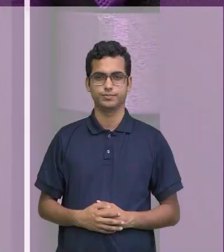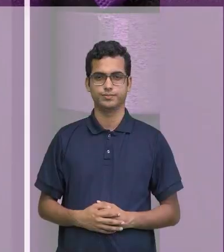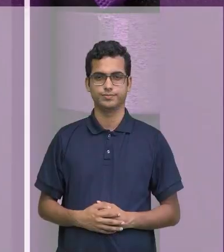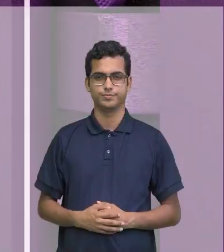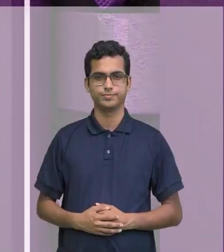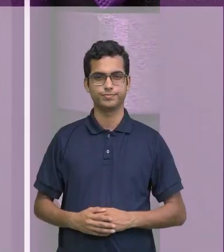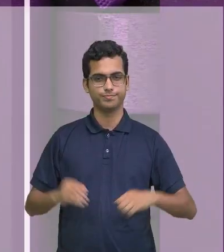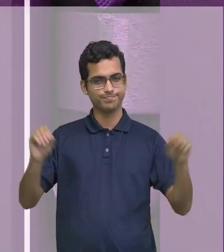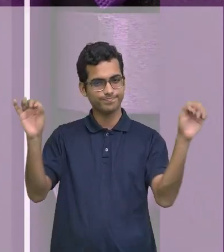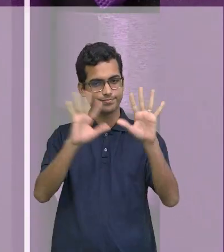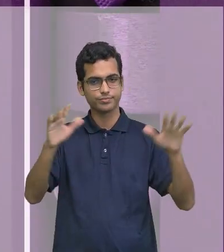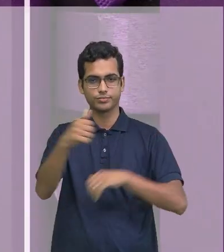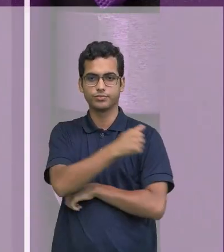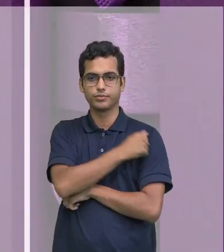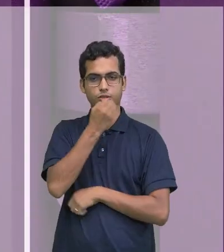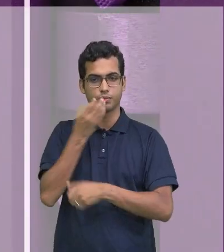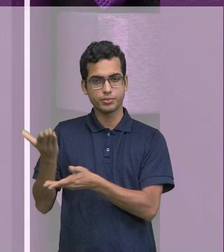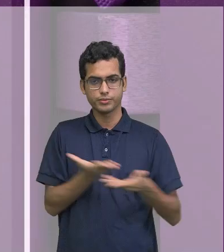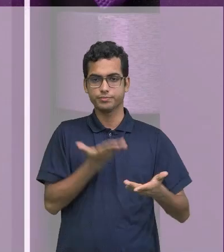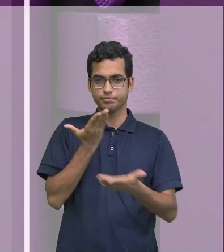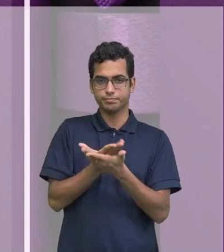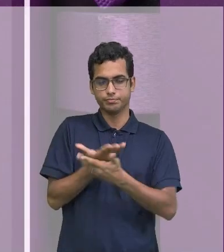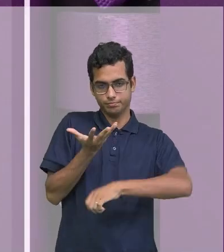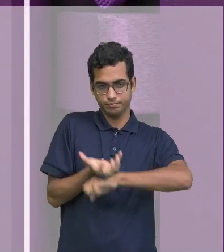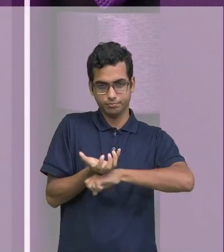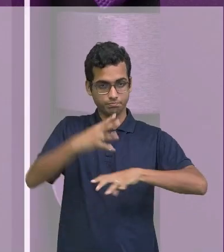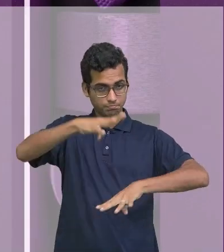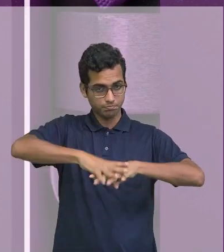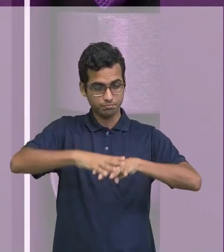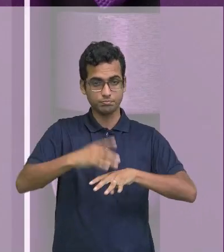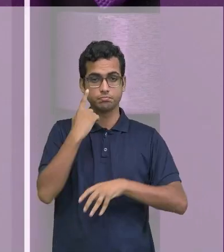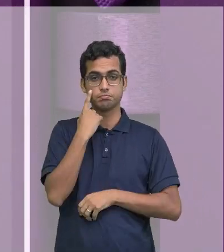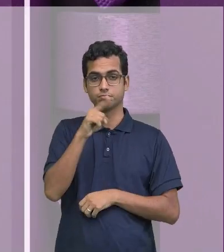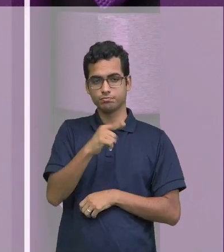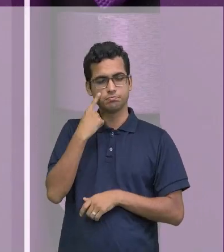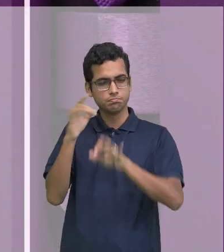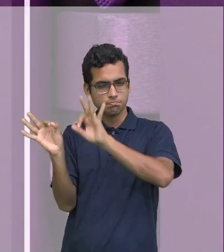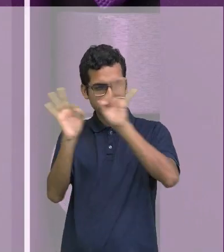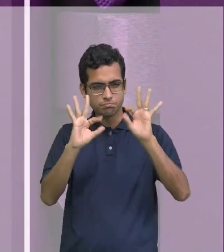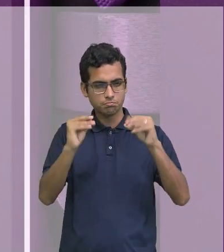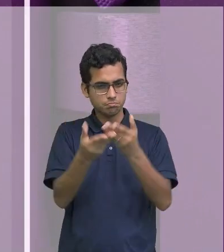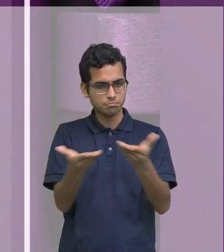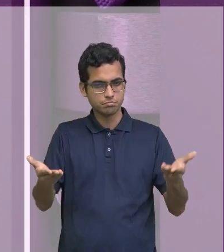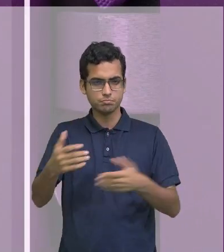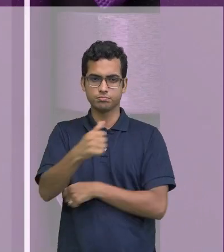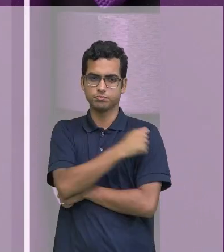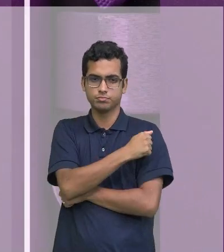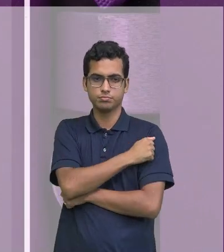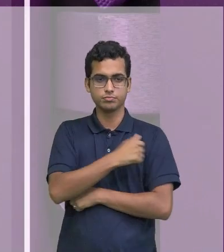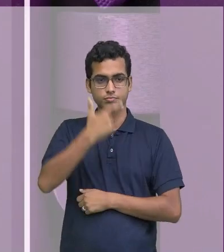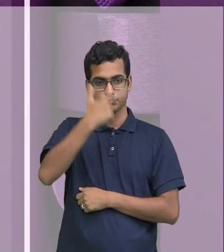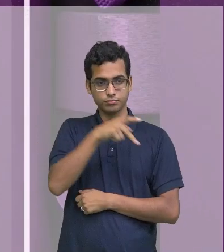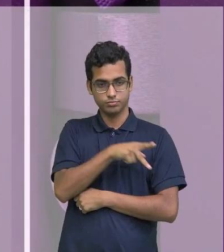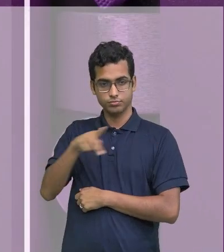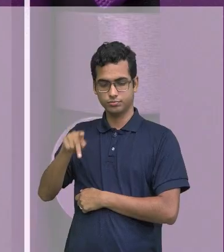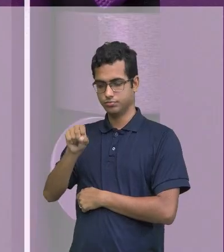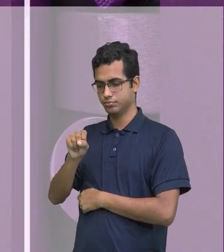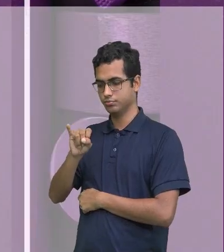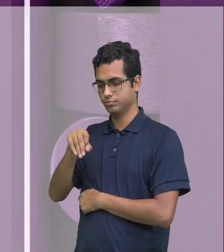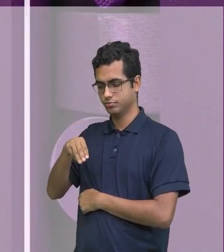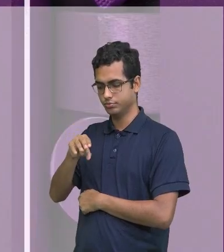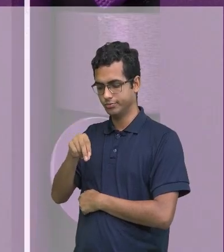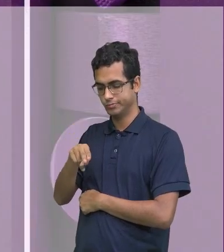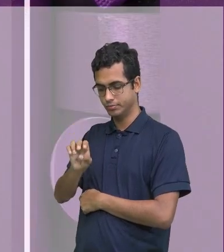Olá, queridos, sejam bem-vindos a mais uma aula de matemática e que bom ter a sua companhia por aqui. Sou a professora Simone Silva, sua professora